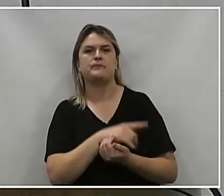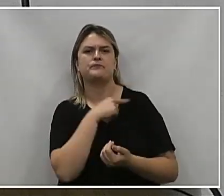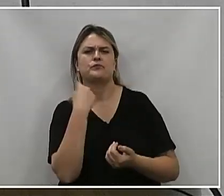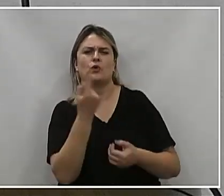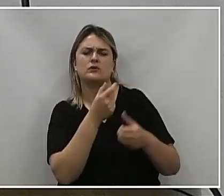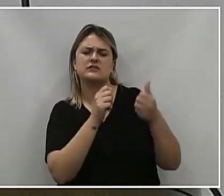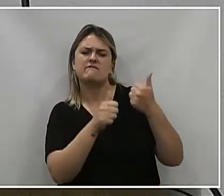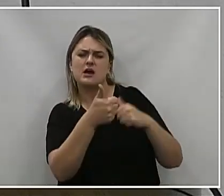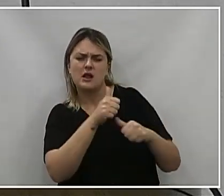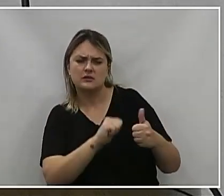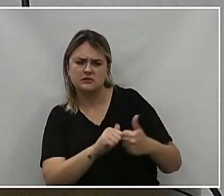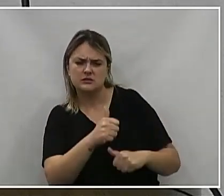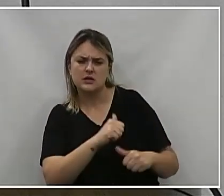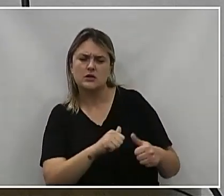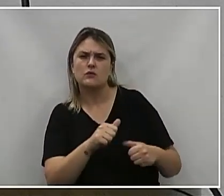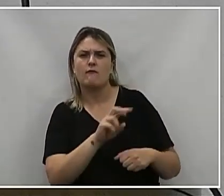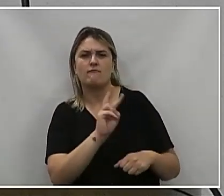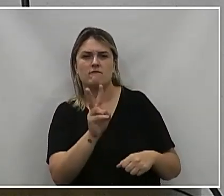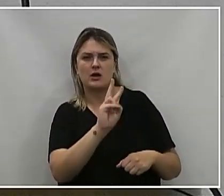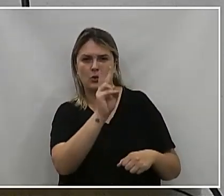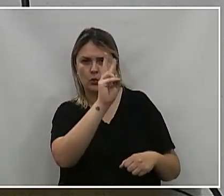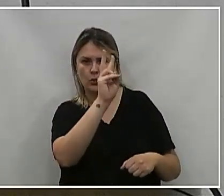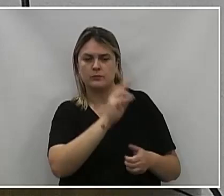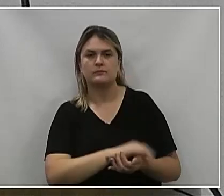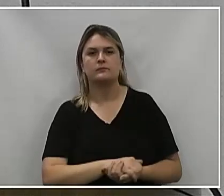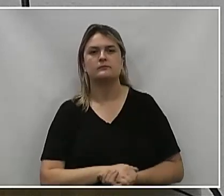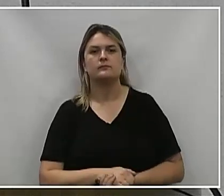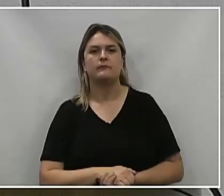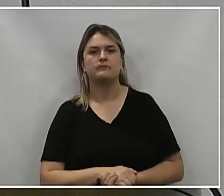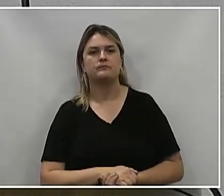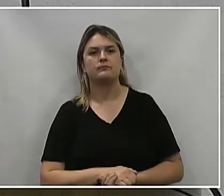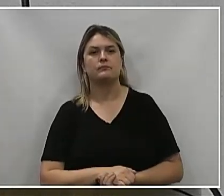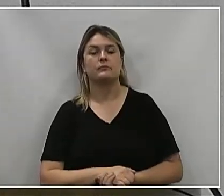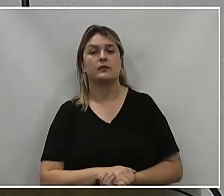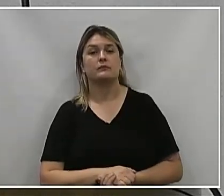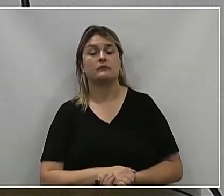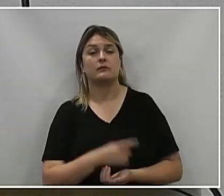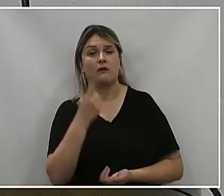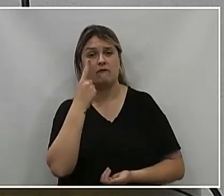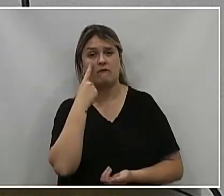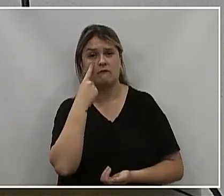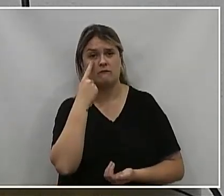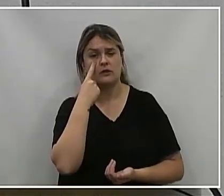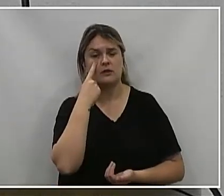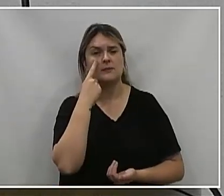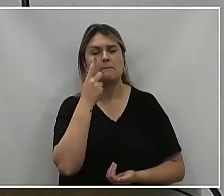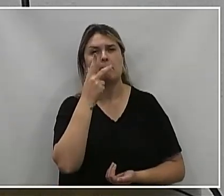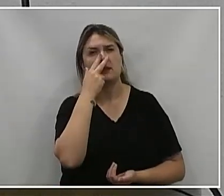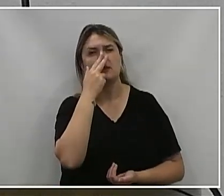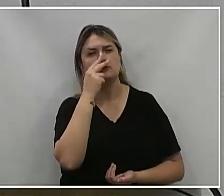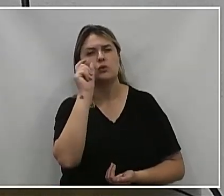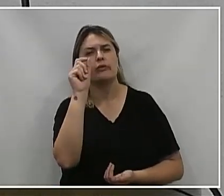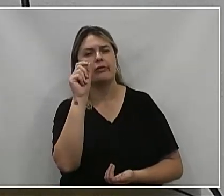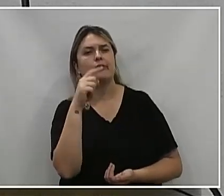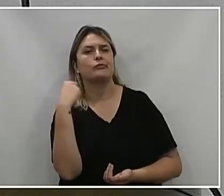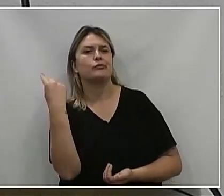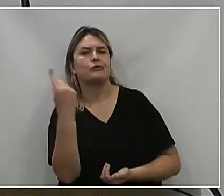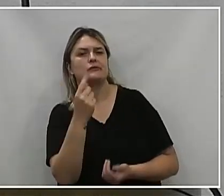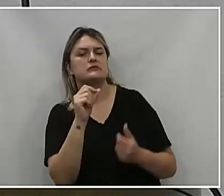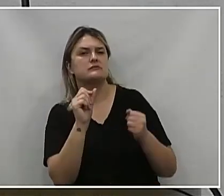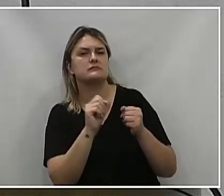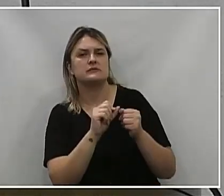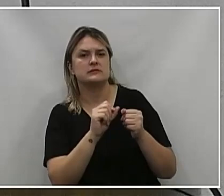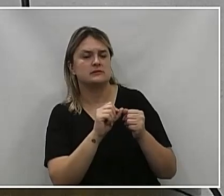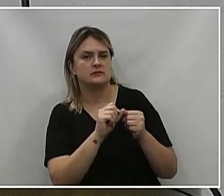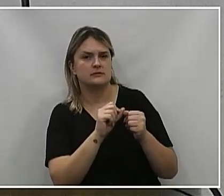Avaliando tudo o que foi dito financeiramente, pode vir a questão na nossa mente do que a gente vai fazer